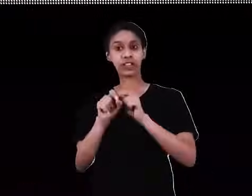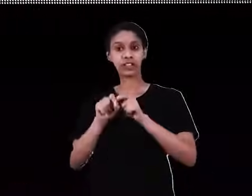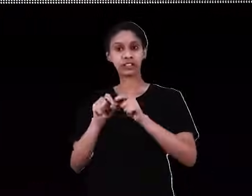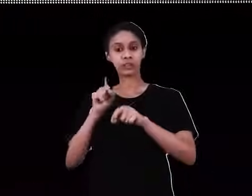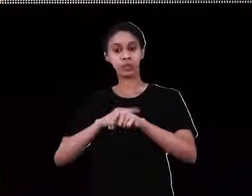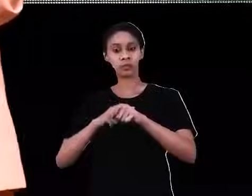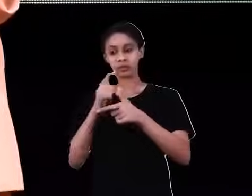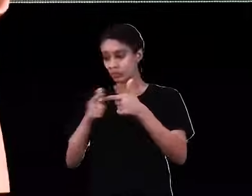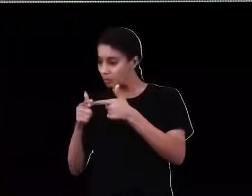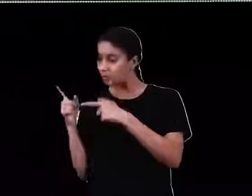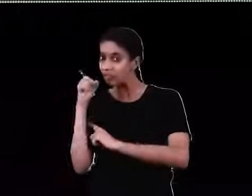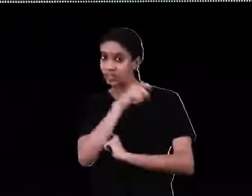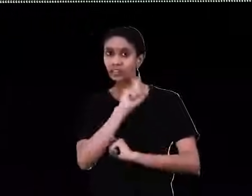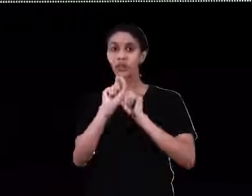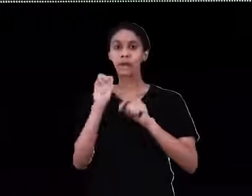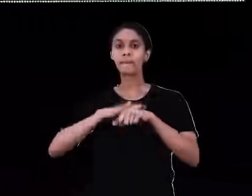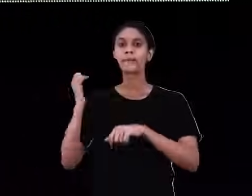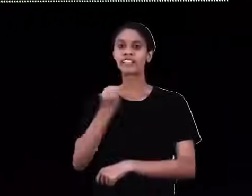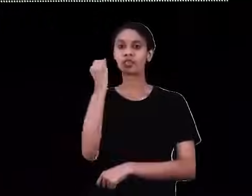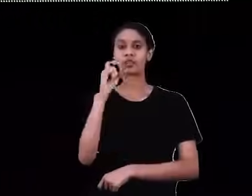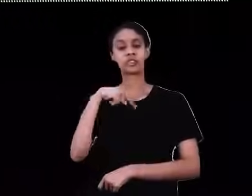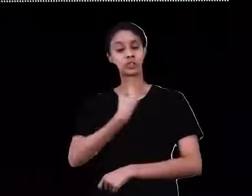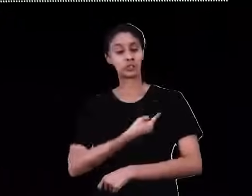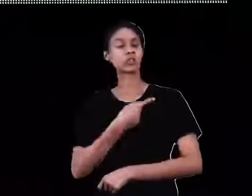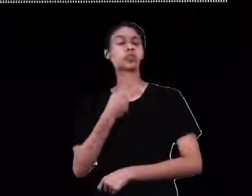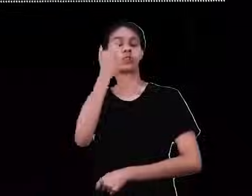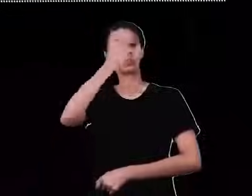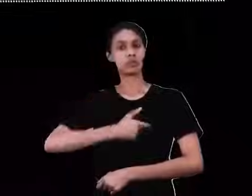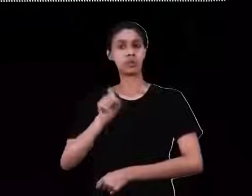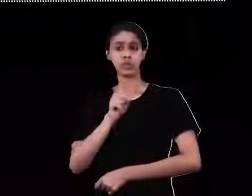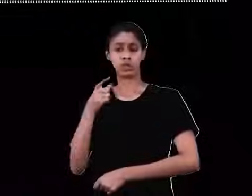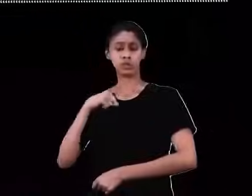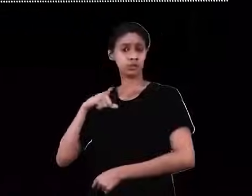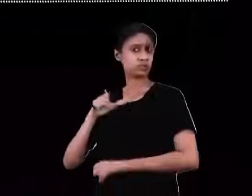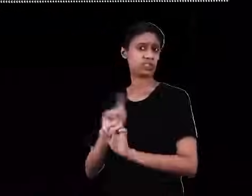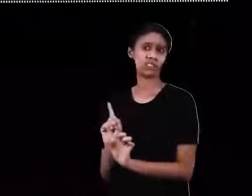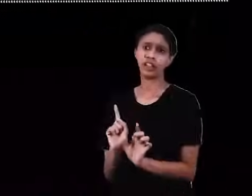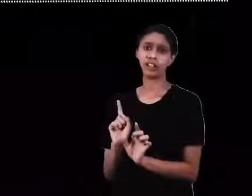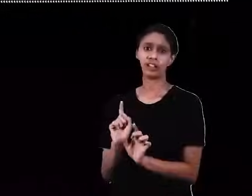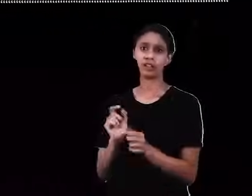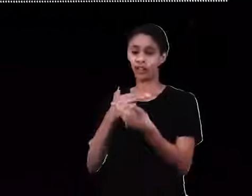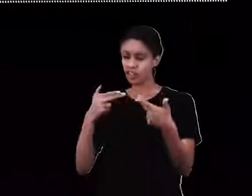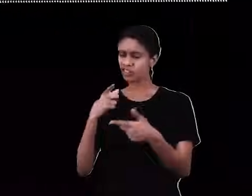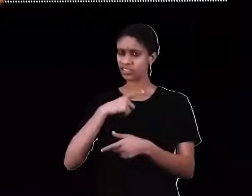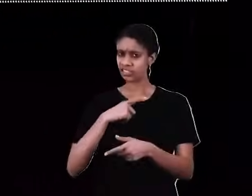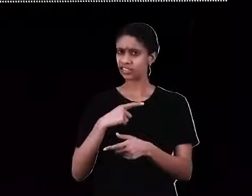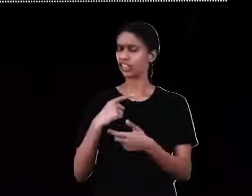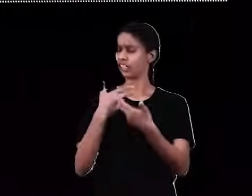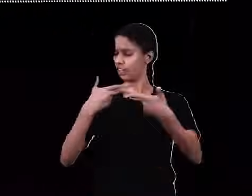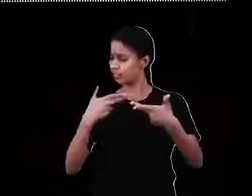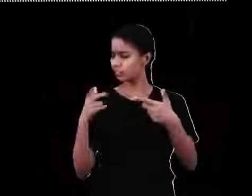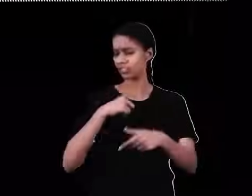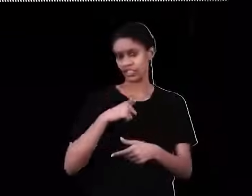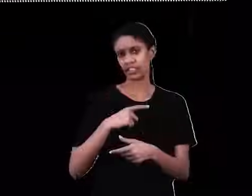importante do que aquilo que nós temos é aquilo que nós somos. Sabe, na hora da crise não é uma questão das ferramentas que você tem, do dinheiro que você tem, do poder que você